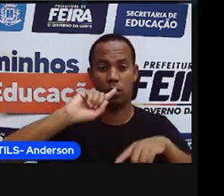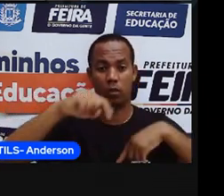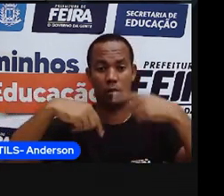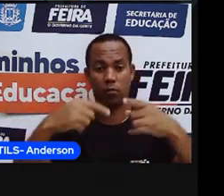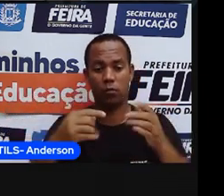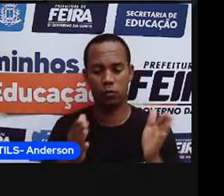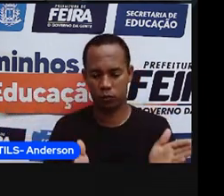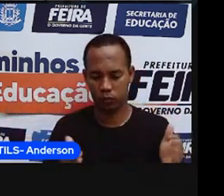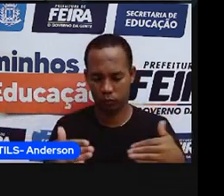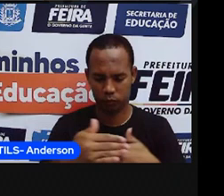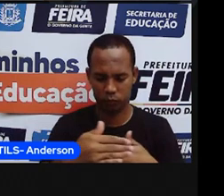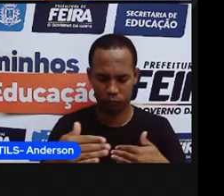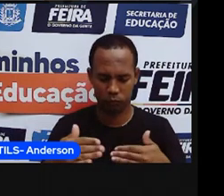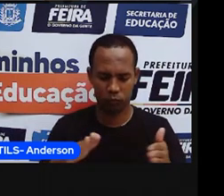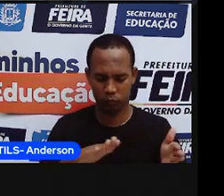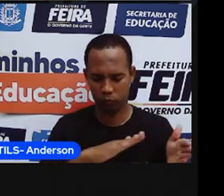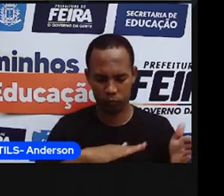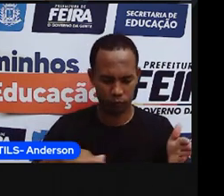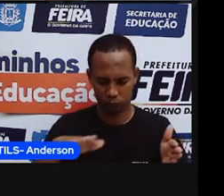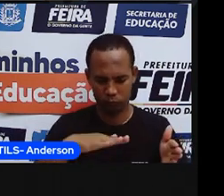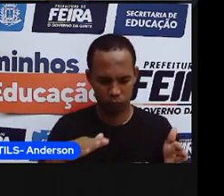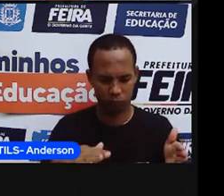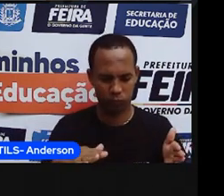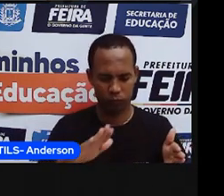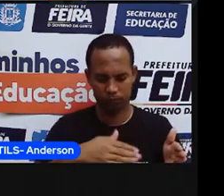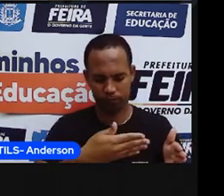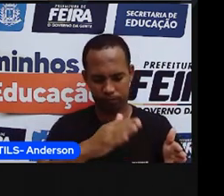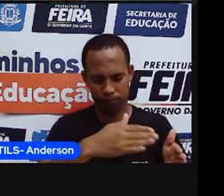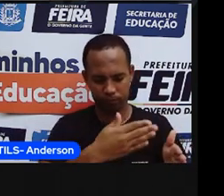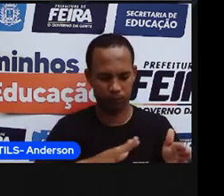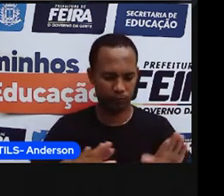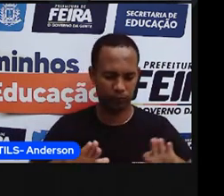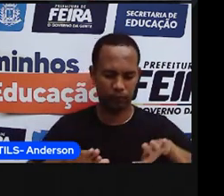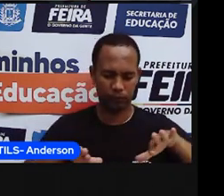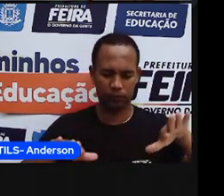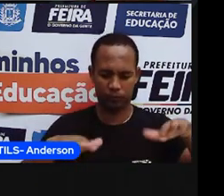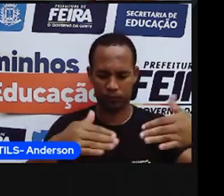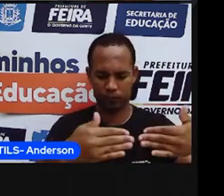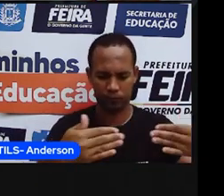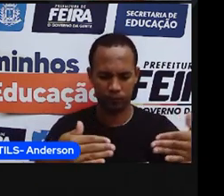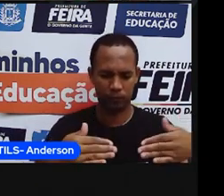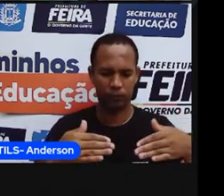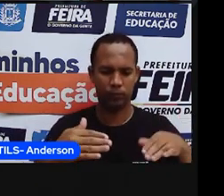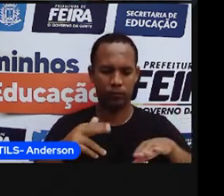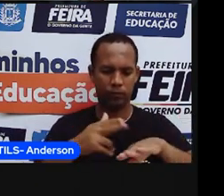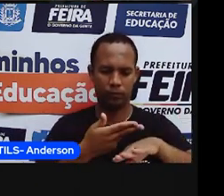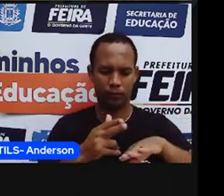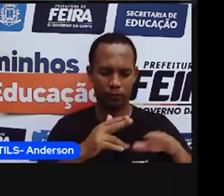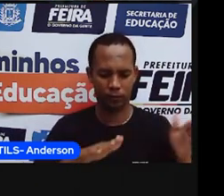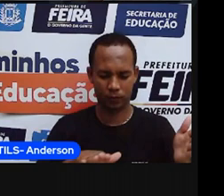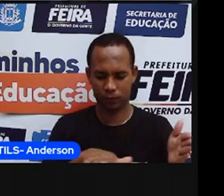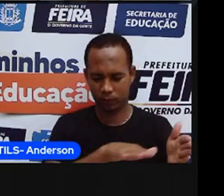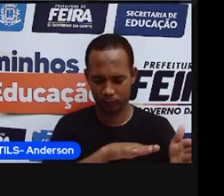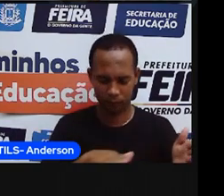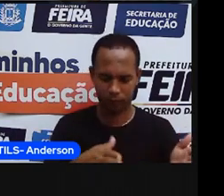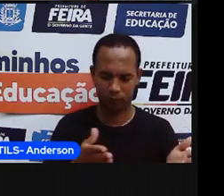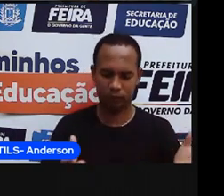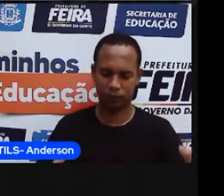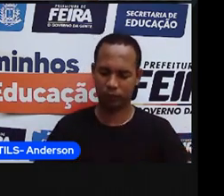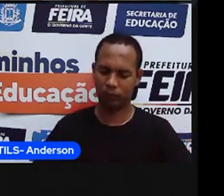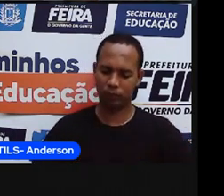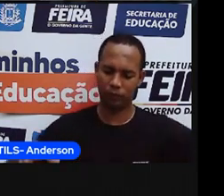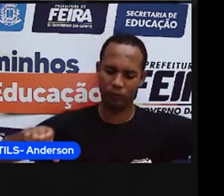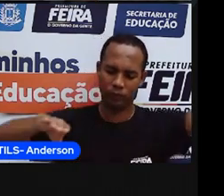numa forma untada com manteiga, né? O que é untada? Quando a gente passa, espalha a manteiga ali para não grudar o